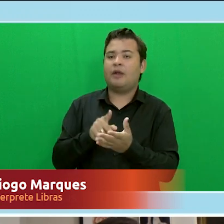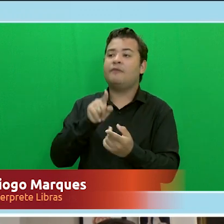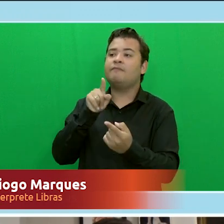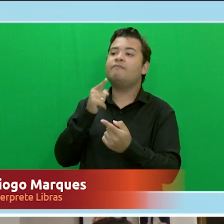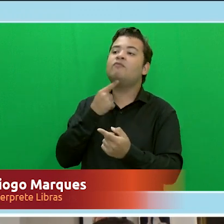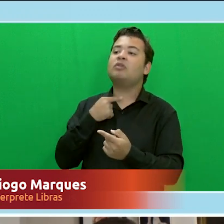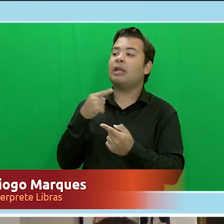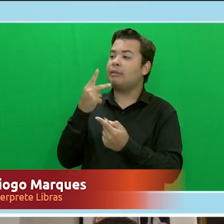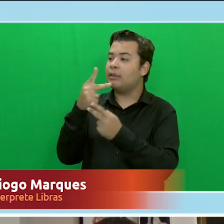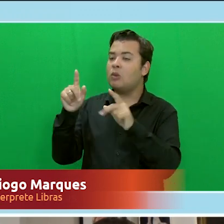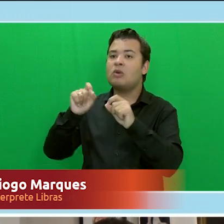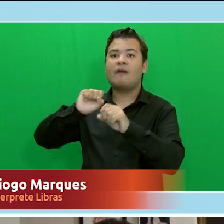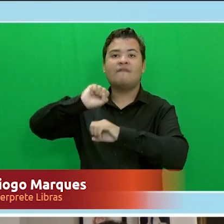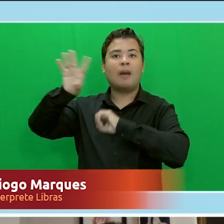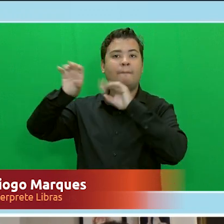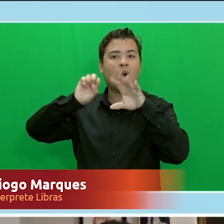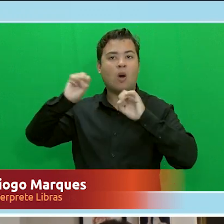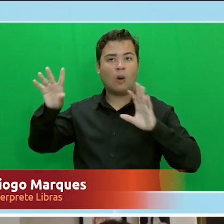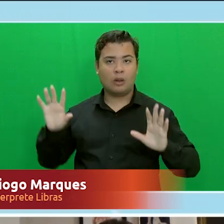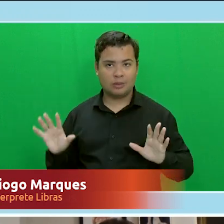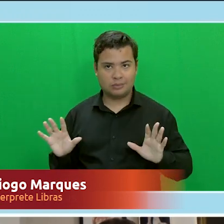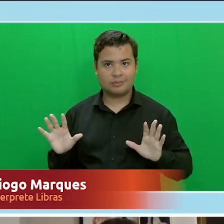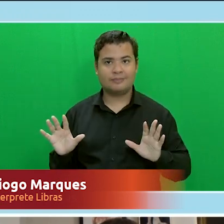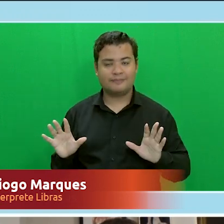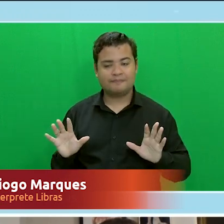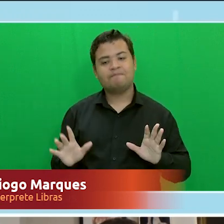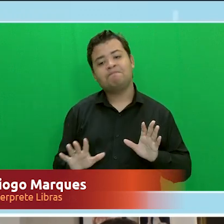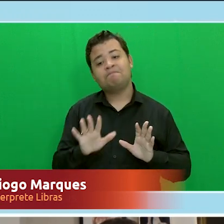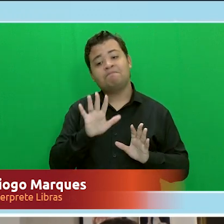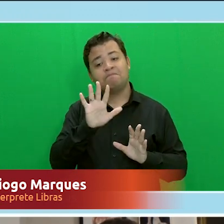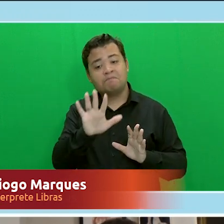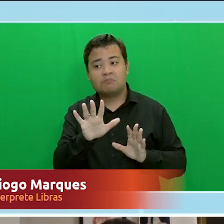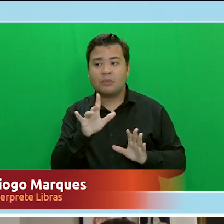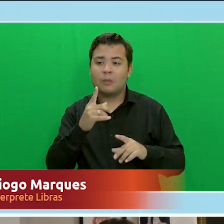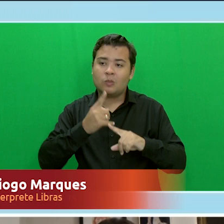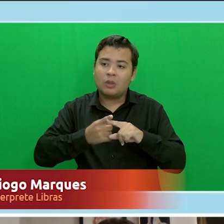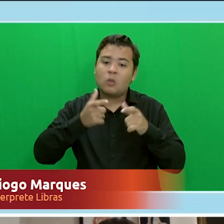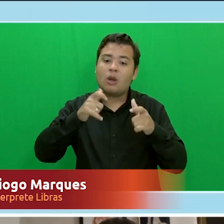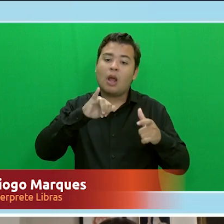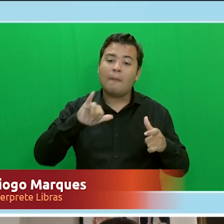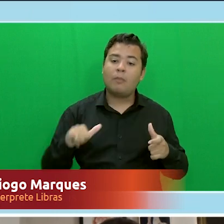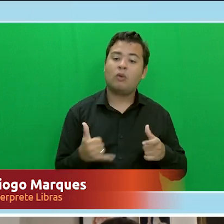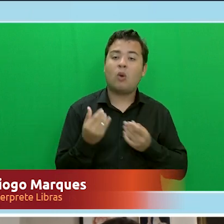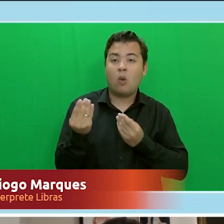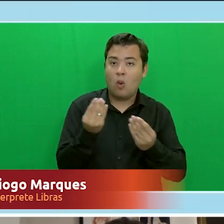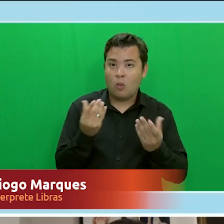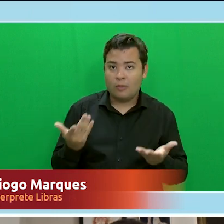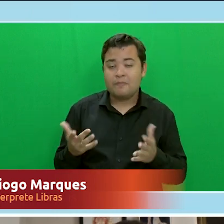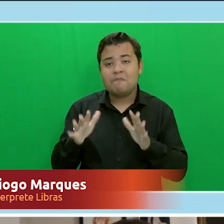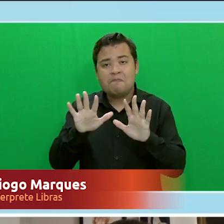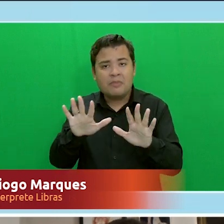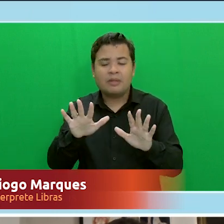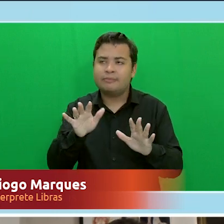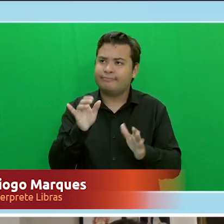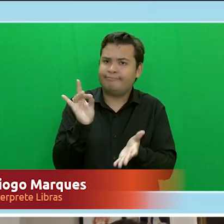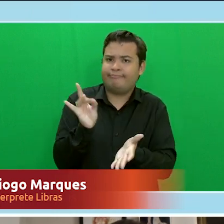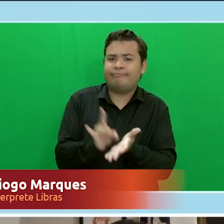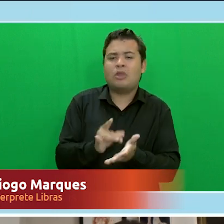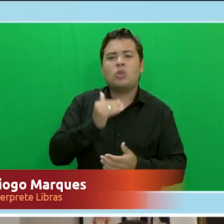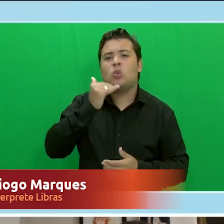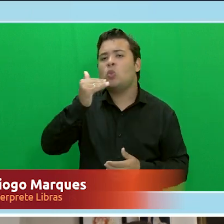fossem embora. Então, há essa questão do usufruto da cidade. E não tem